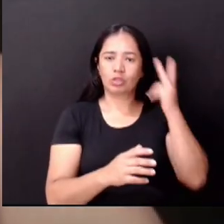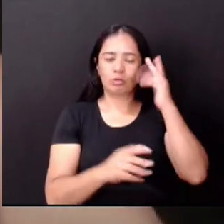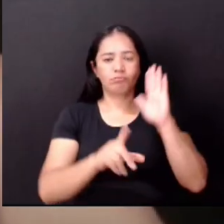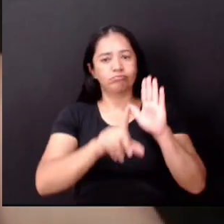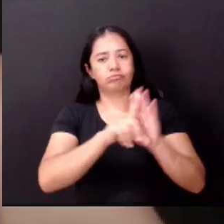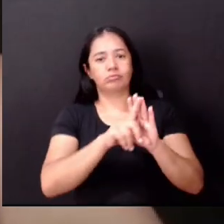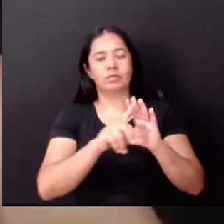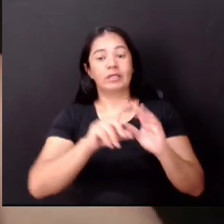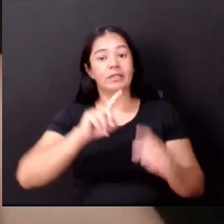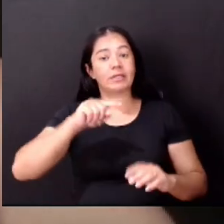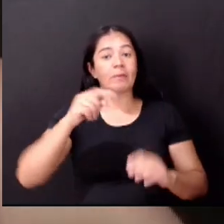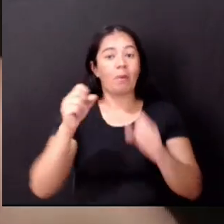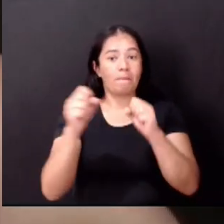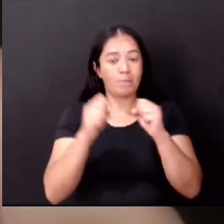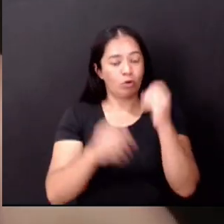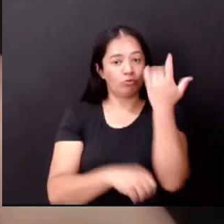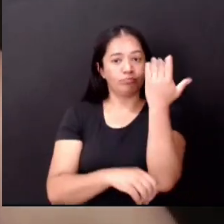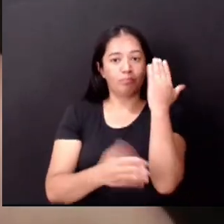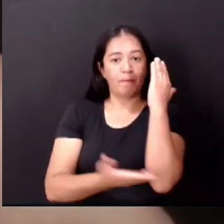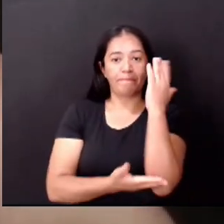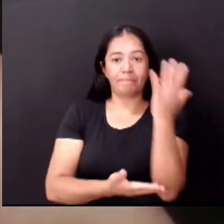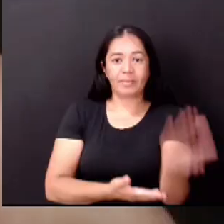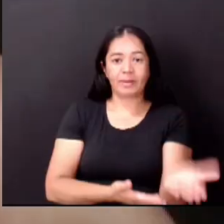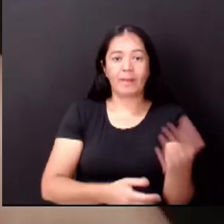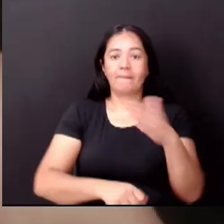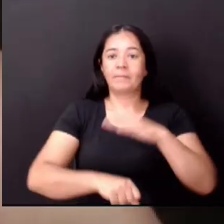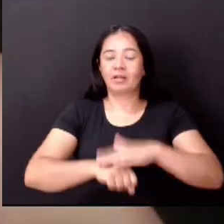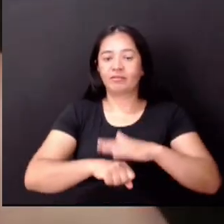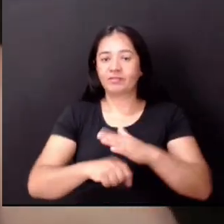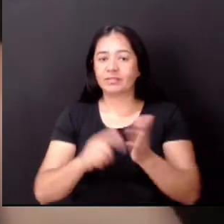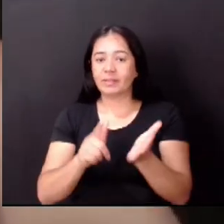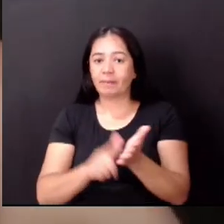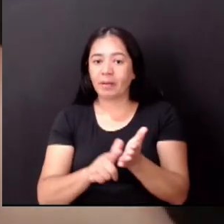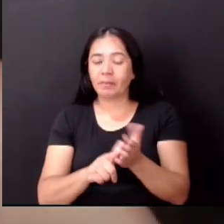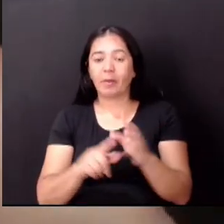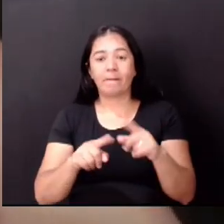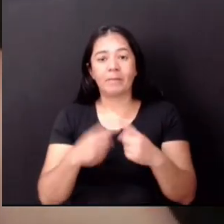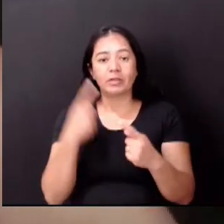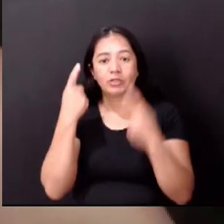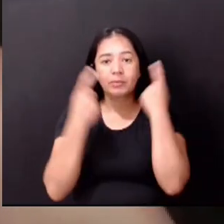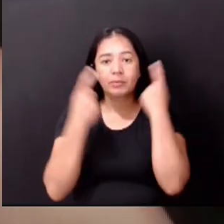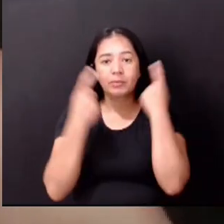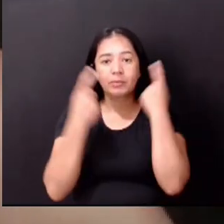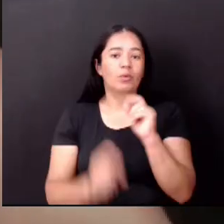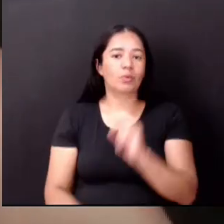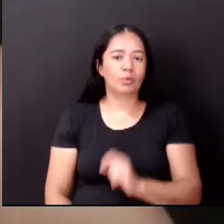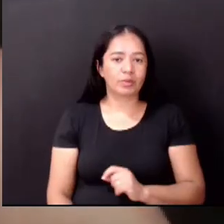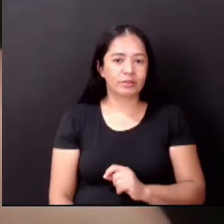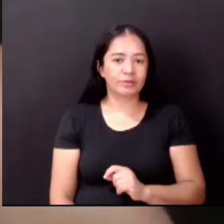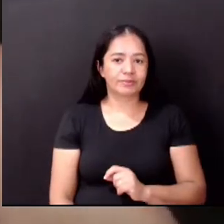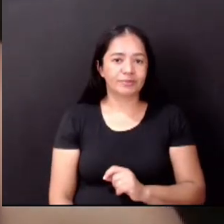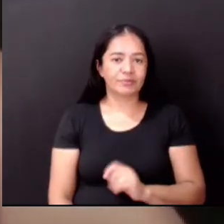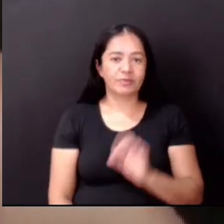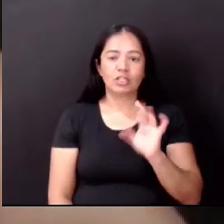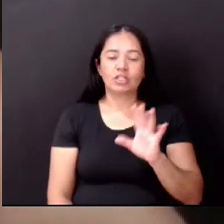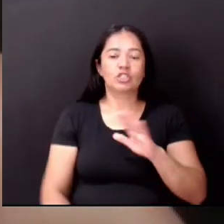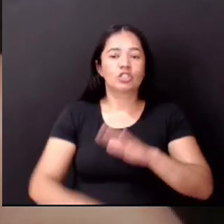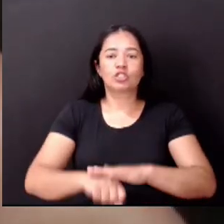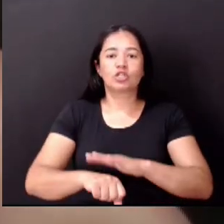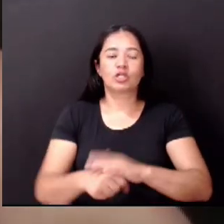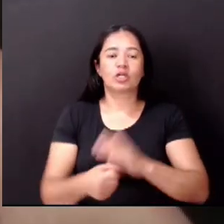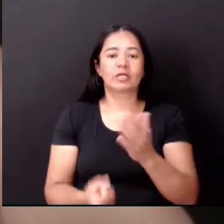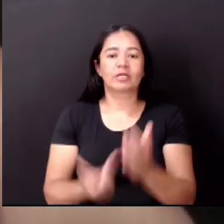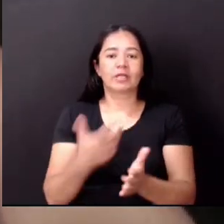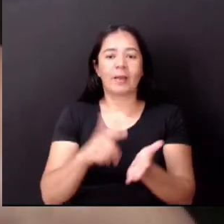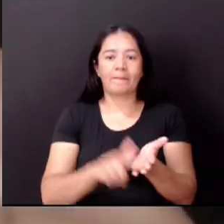criar celulose. Mas o que nos preocupa nesse caso não é essa criação de celulose, a fabricação, mas a